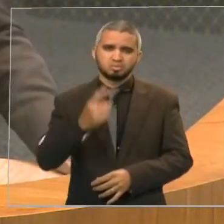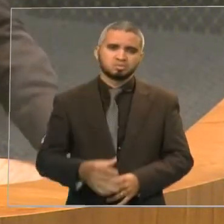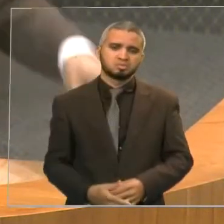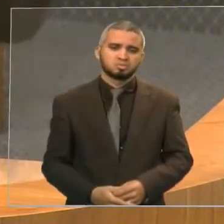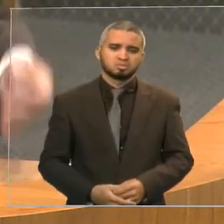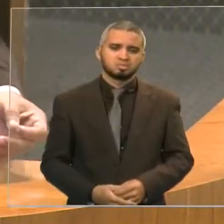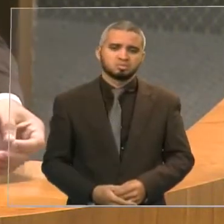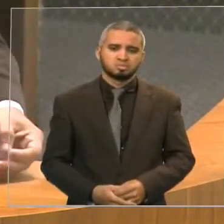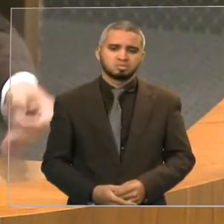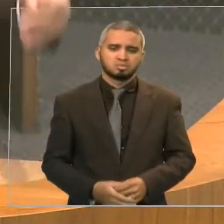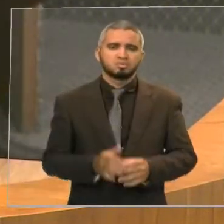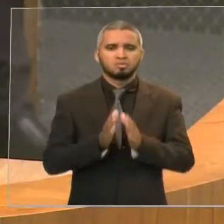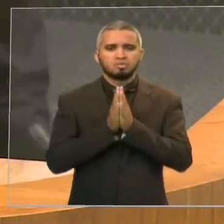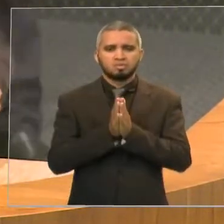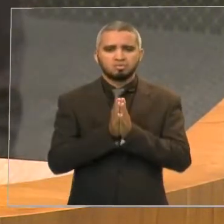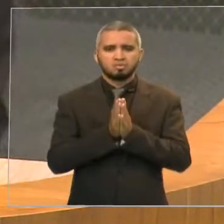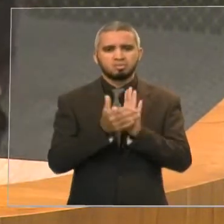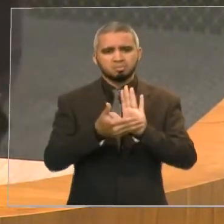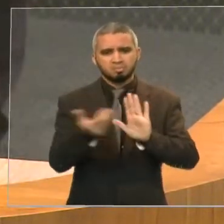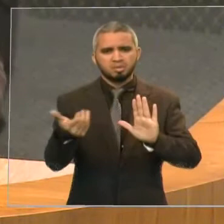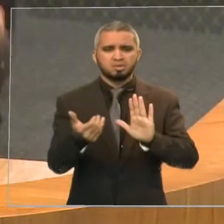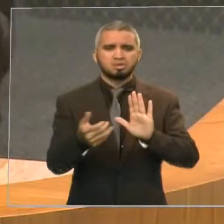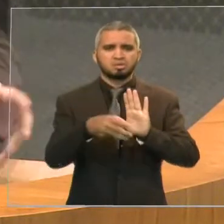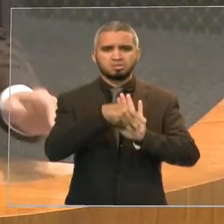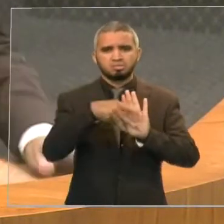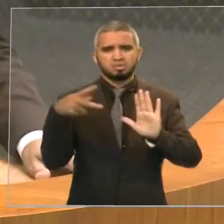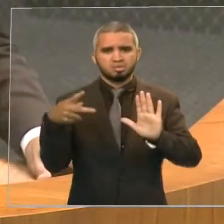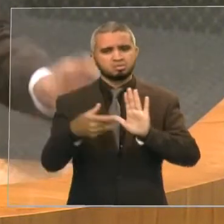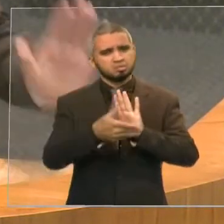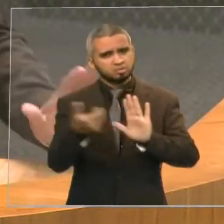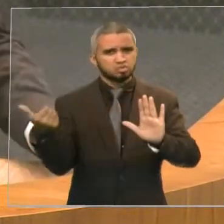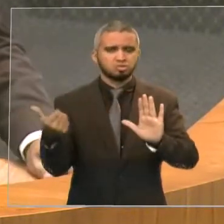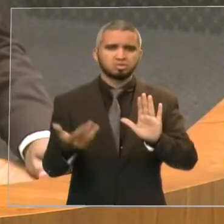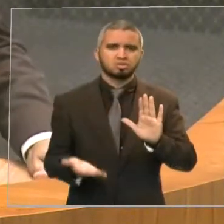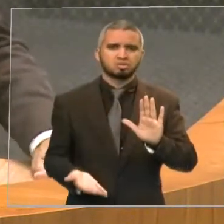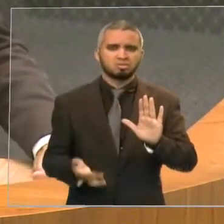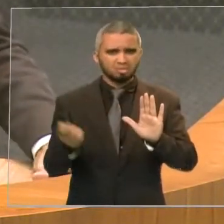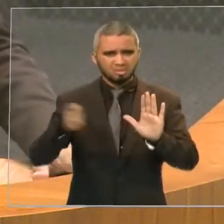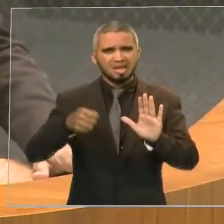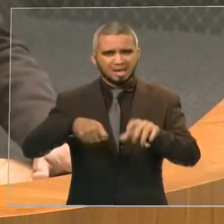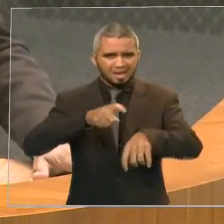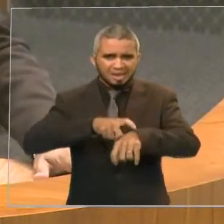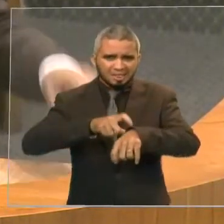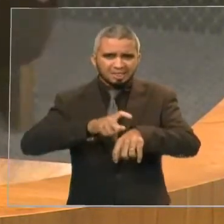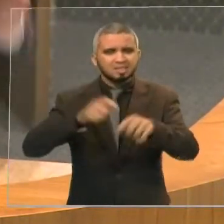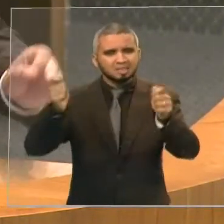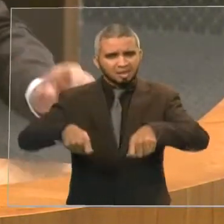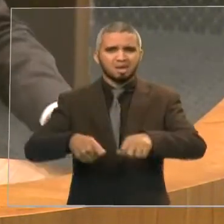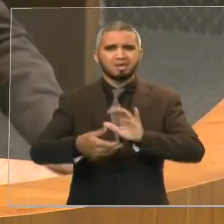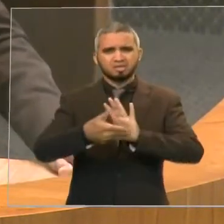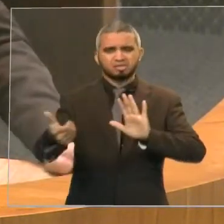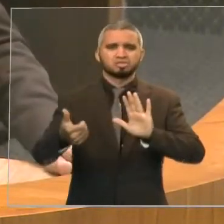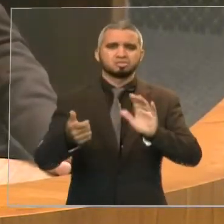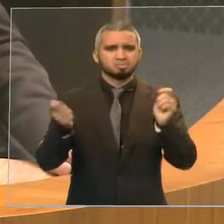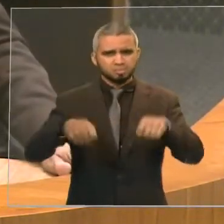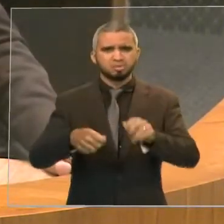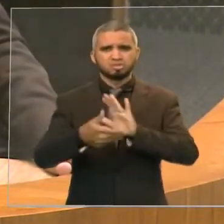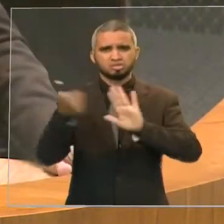que retire essa medida provisória da pauta. Ainda dá tempo. Ainda dá